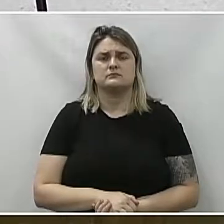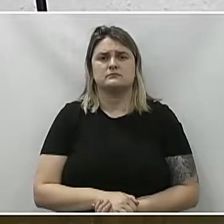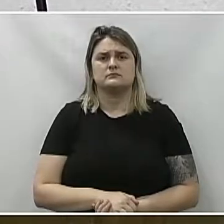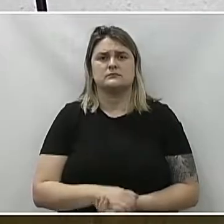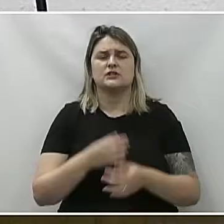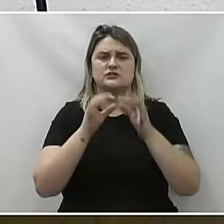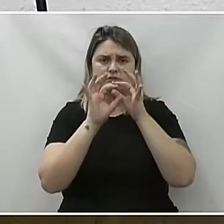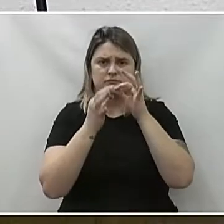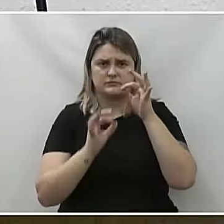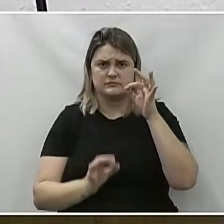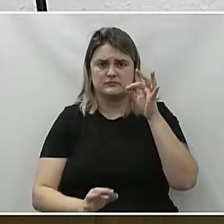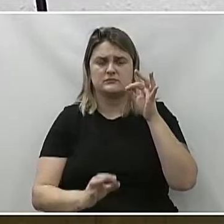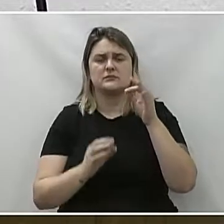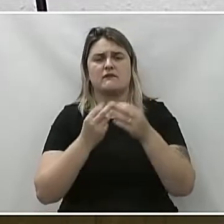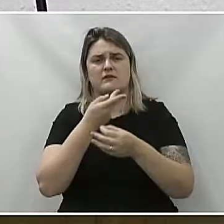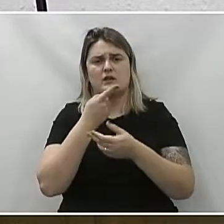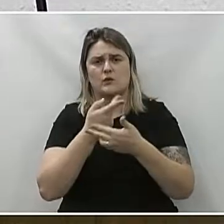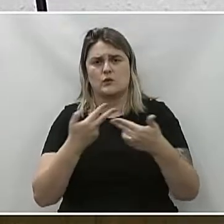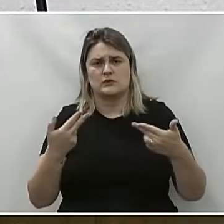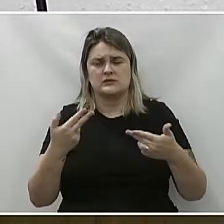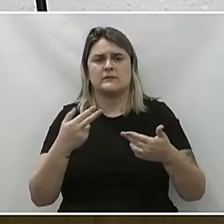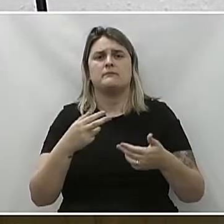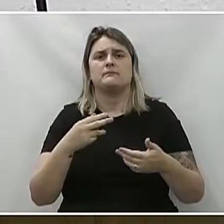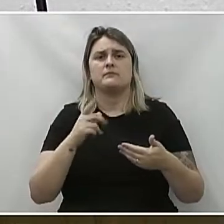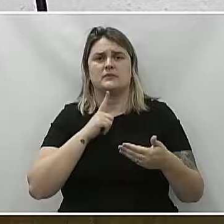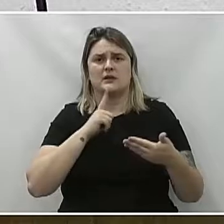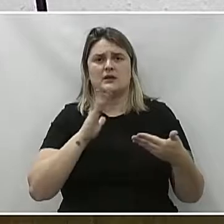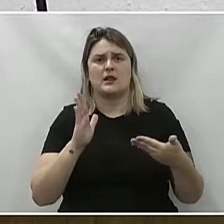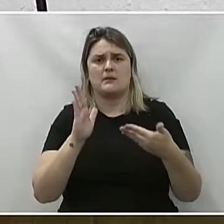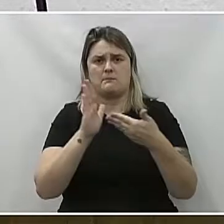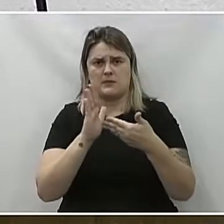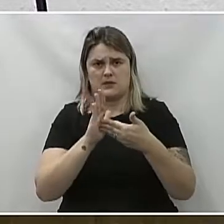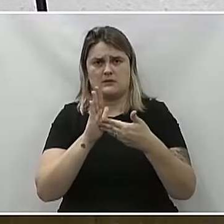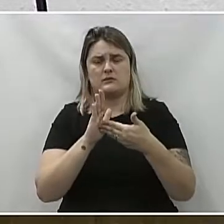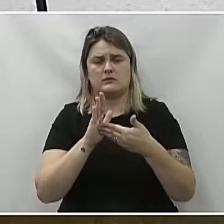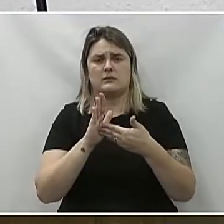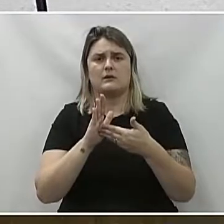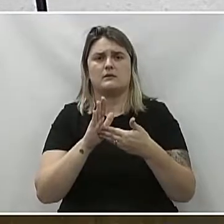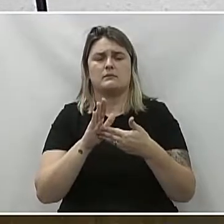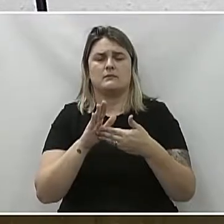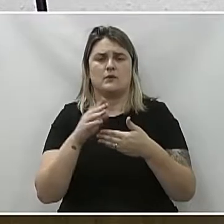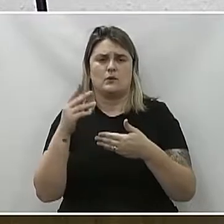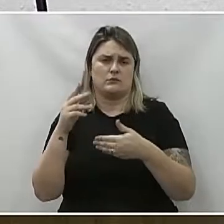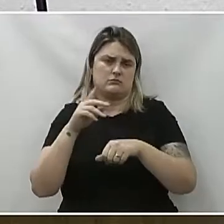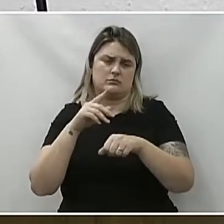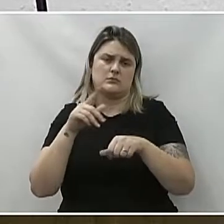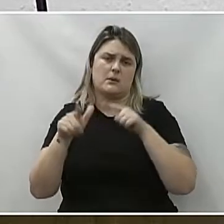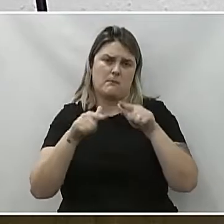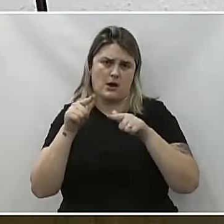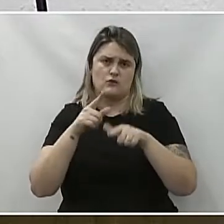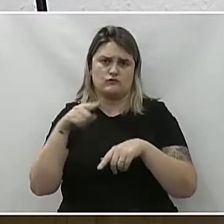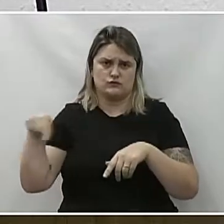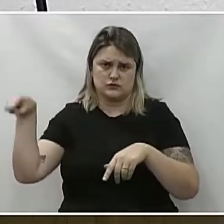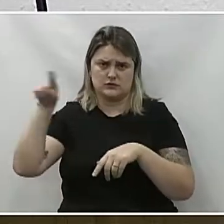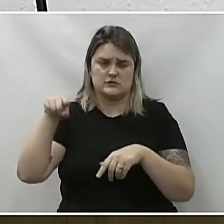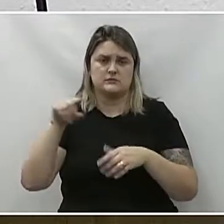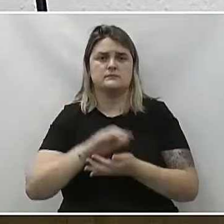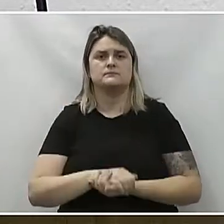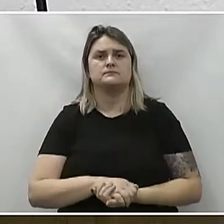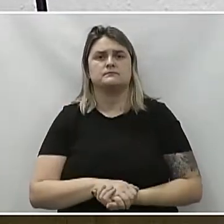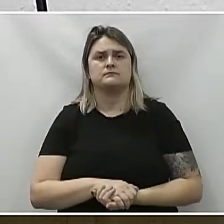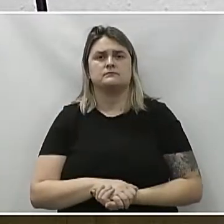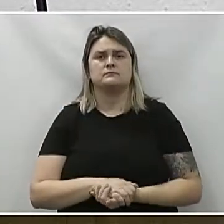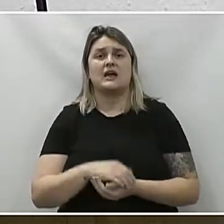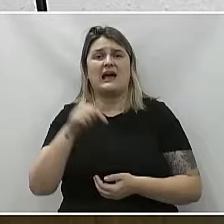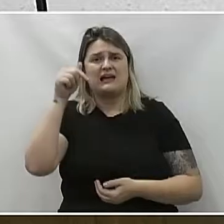Eu sei que eu falei muita coisa aqui para vocês. Eu sei que existem limitações para o trabalho de vocês, que o necessário aqui seria